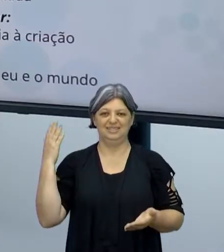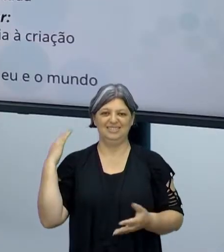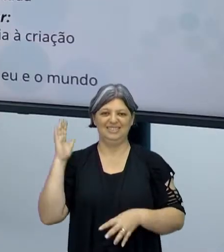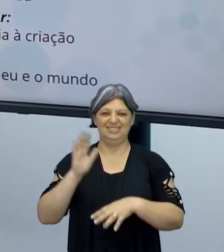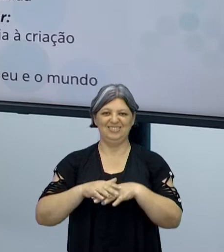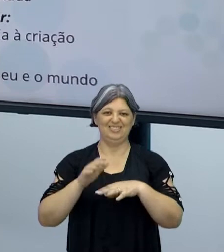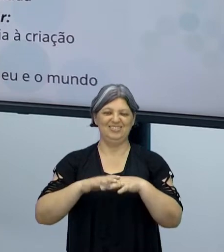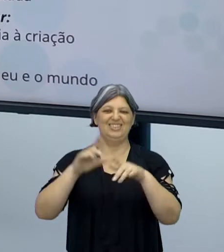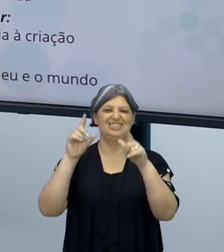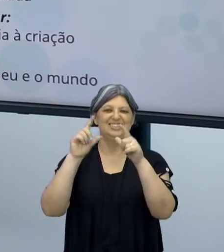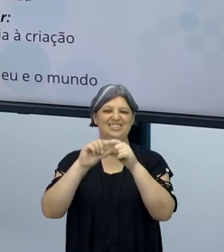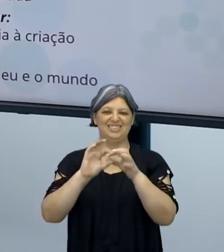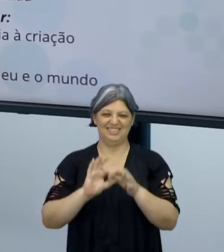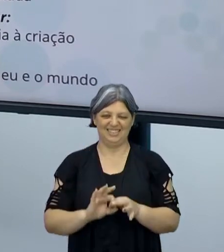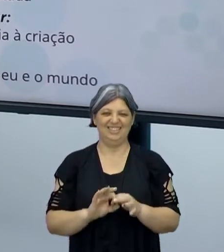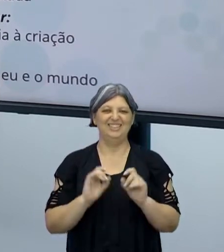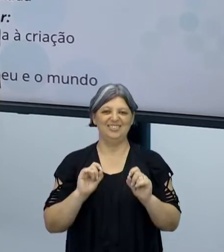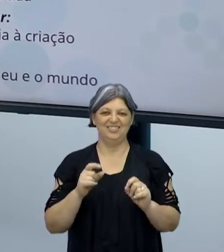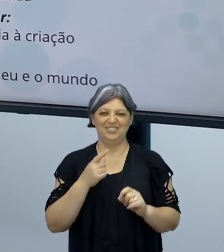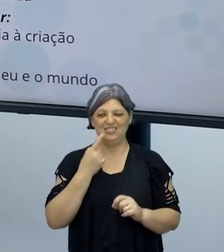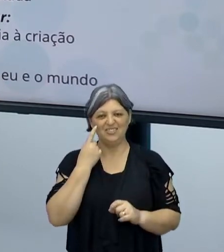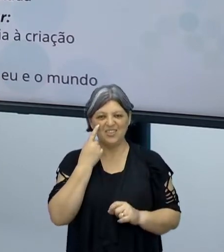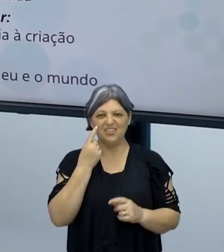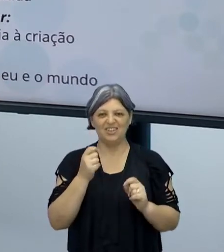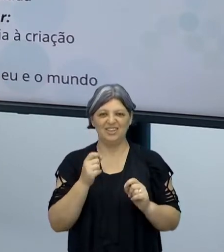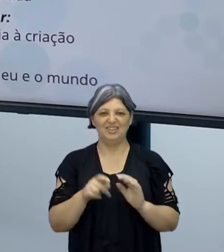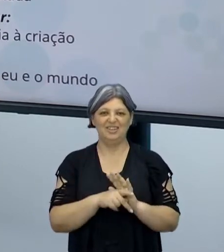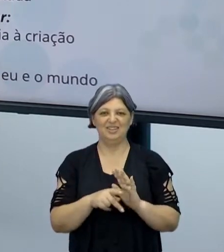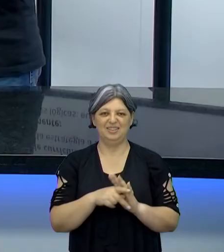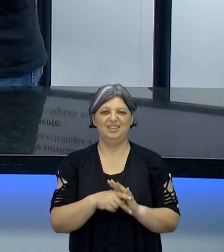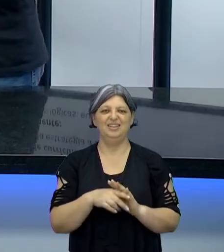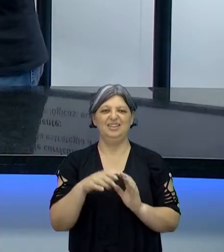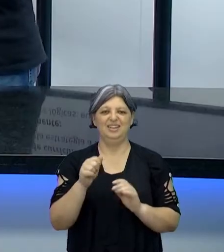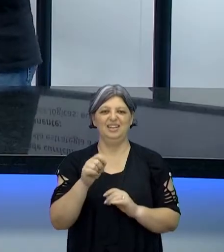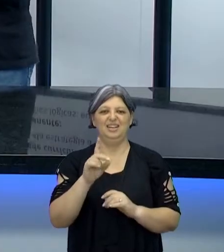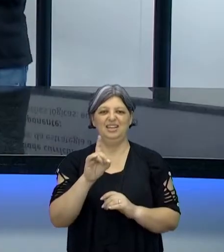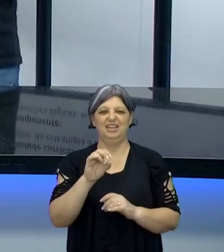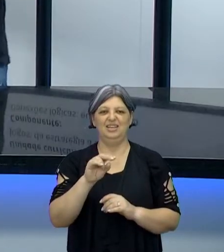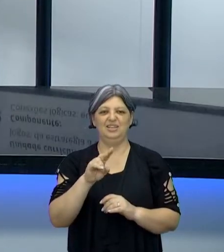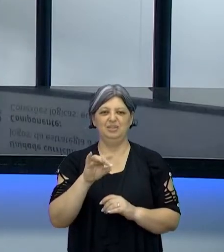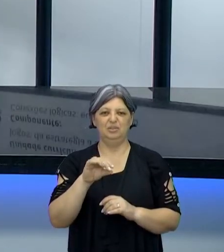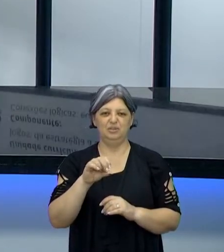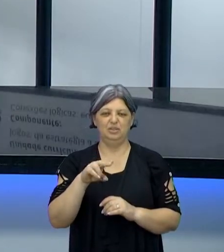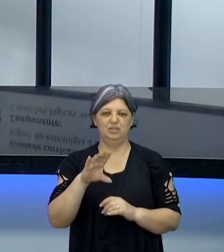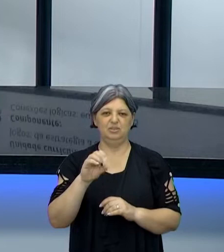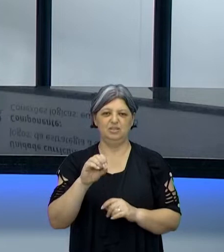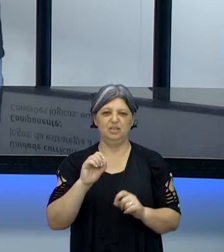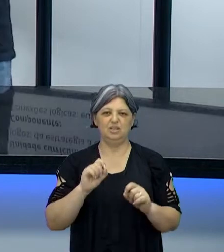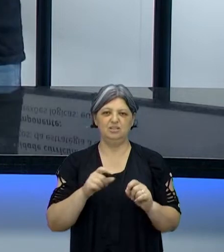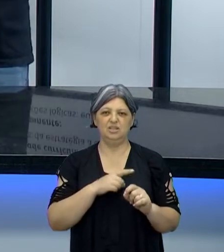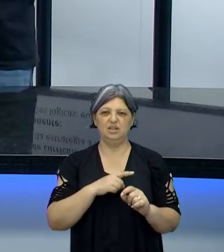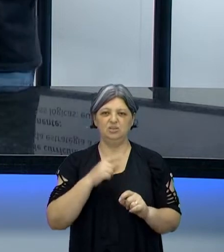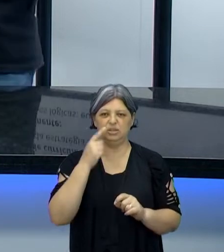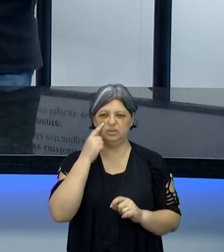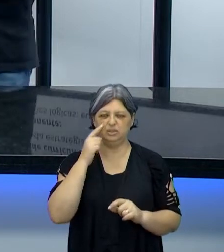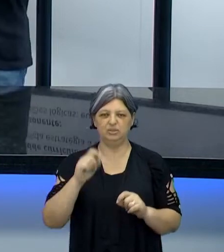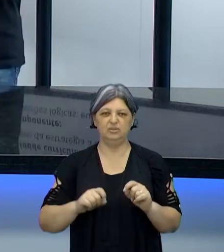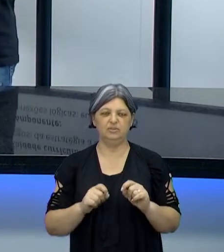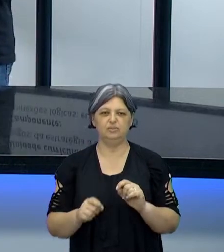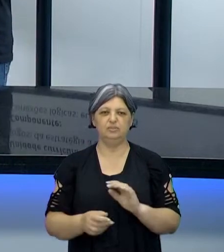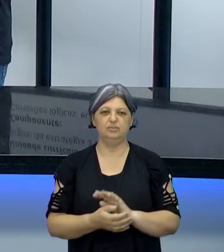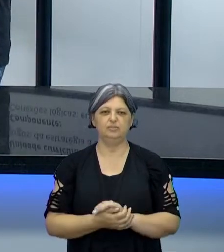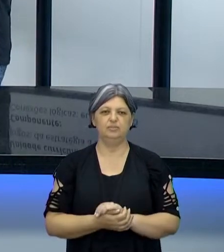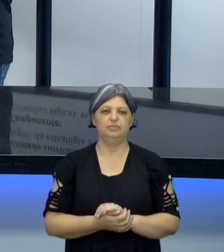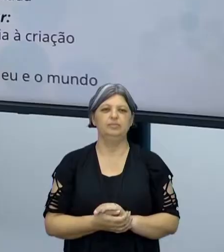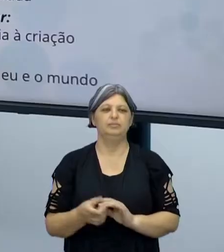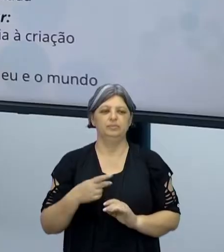Conectada, o que a gente viu? Eu mostrei para eles o Arduino que você já mostrou. mostrei como piscar, como fazer a programação, e eu